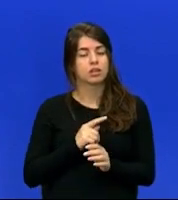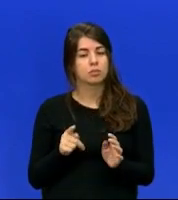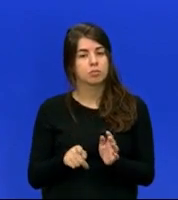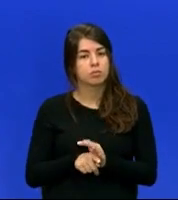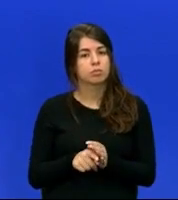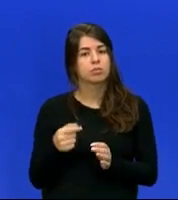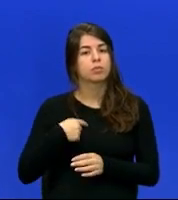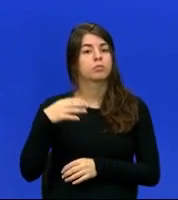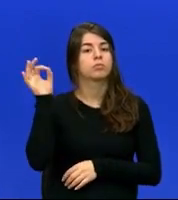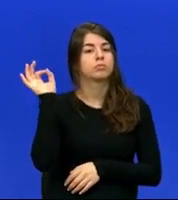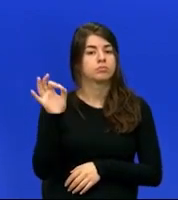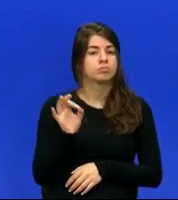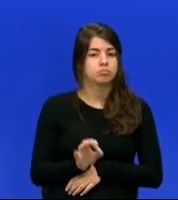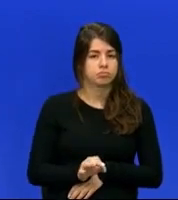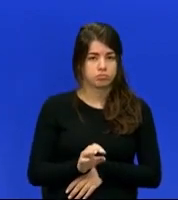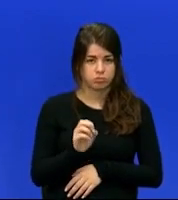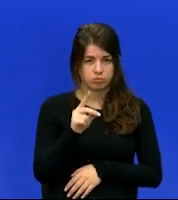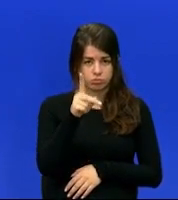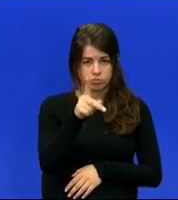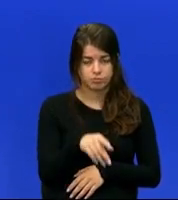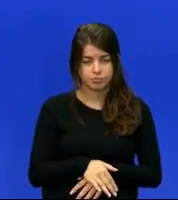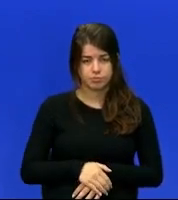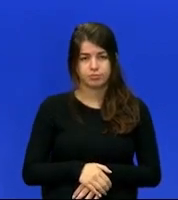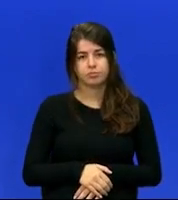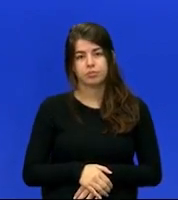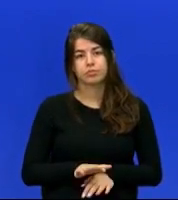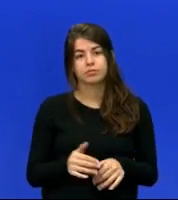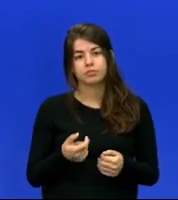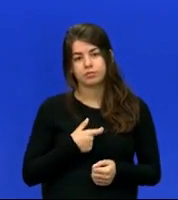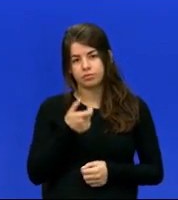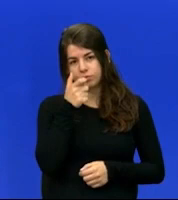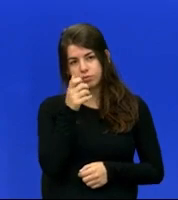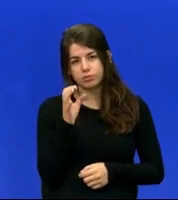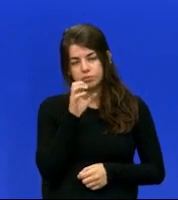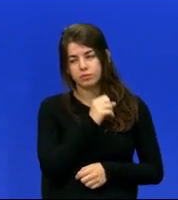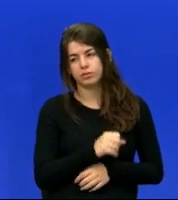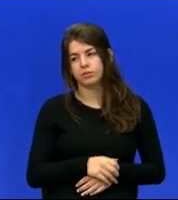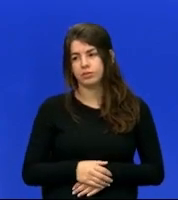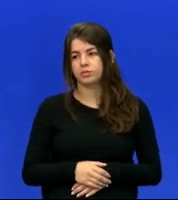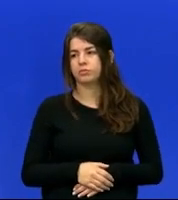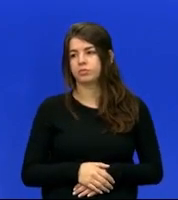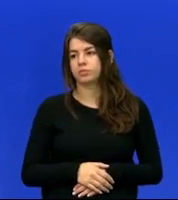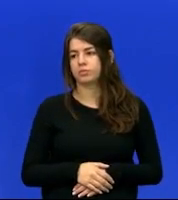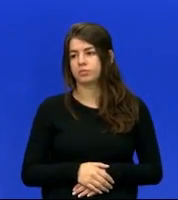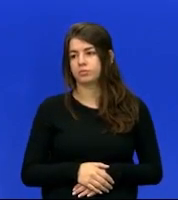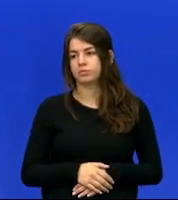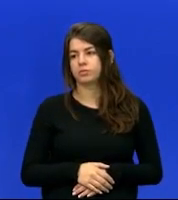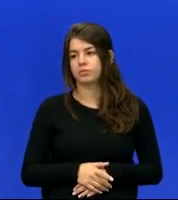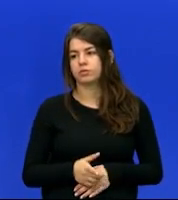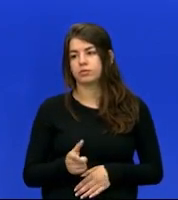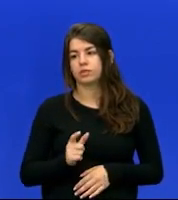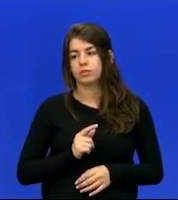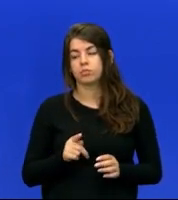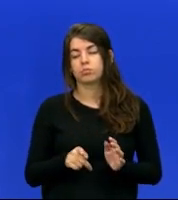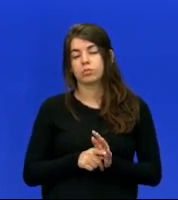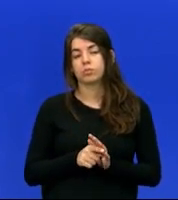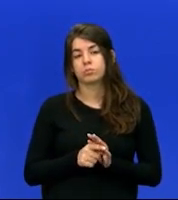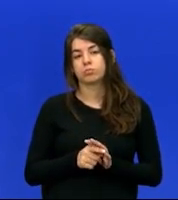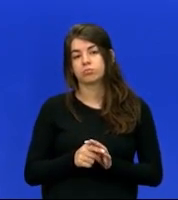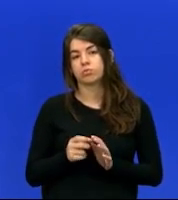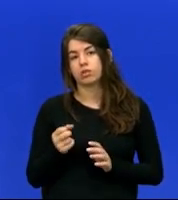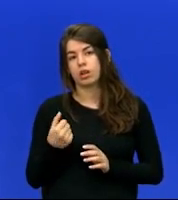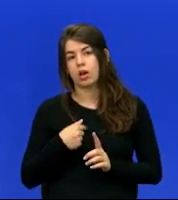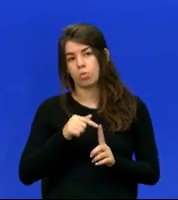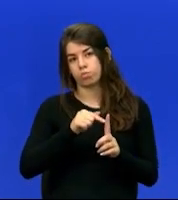refere-se à probabilidade. Não é? Então, mostrando bem rapidamente aqui para você, então nós vamos ter a relação